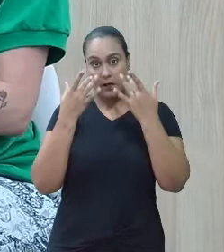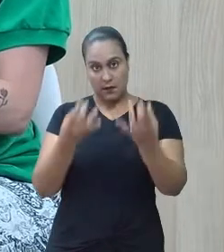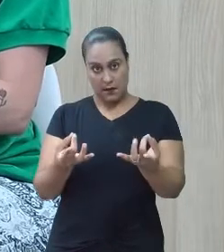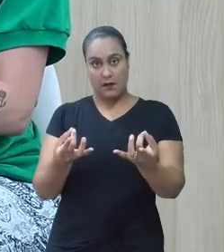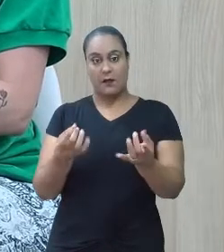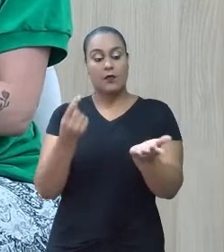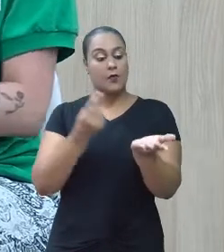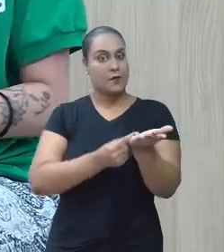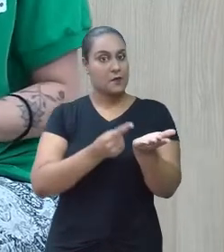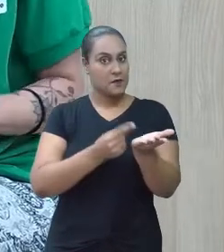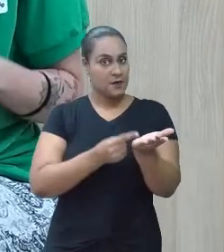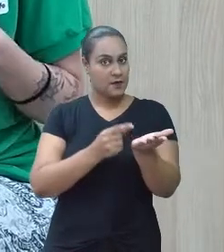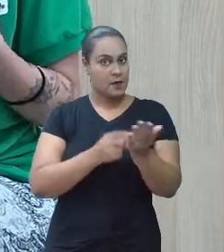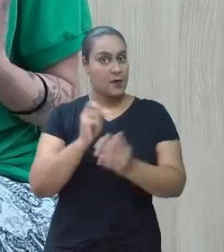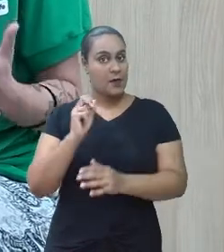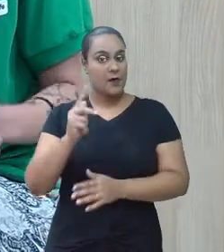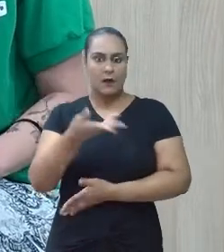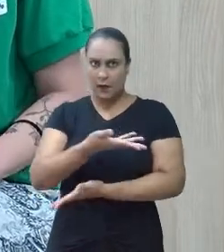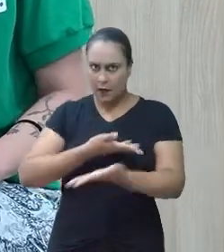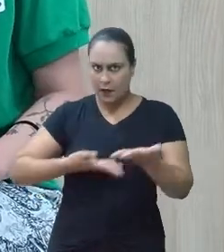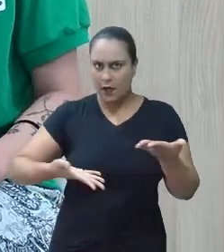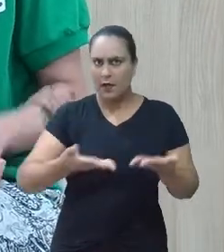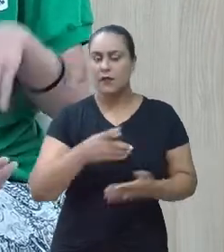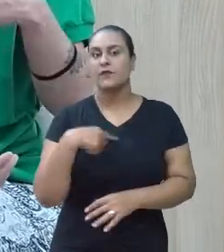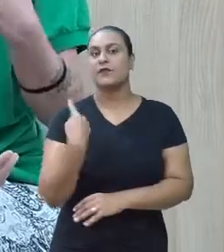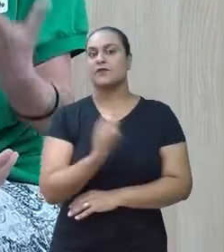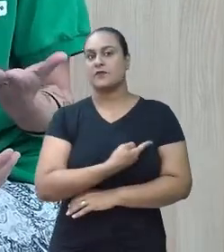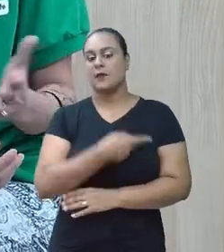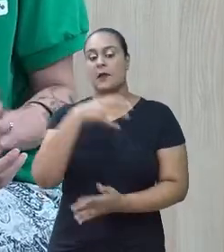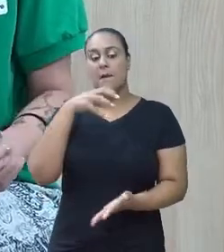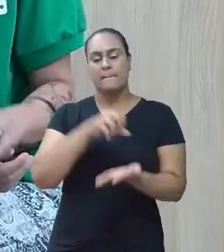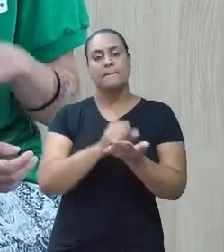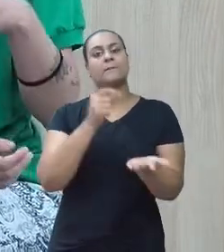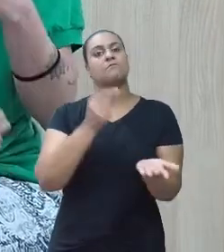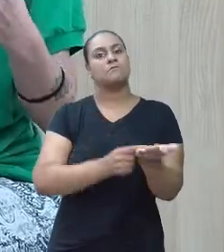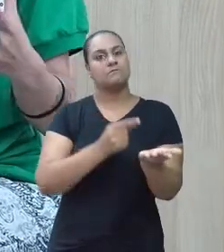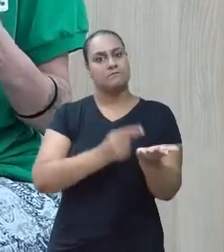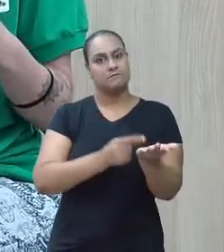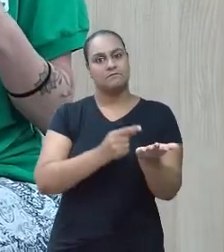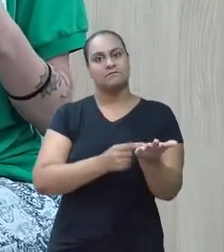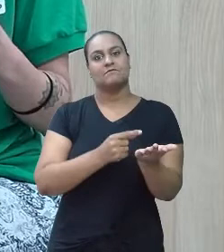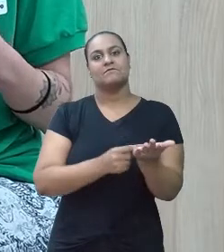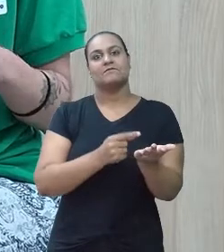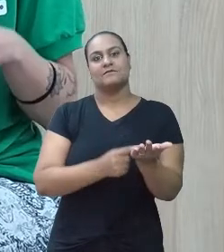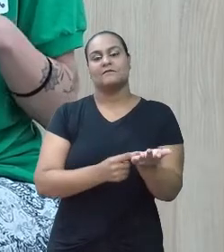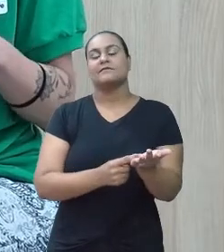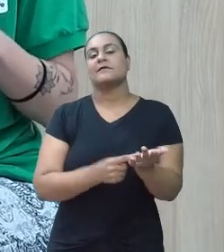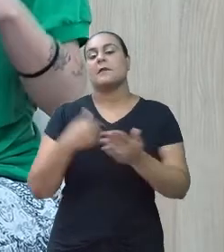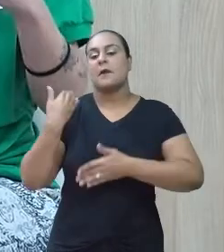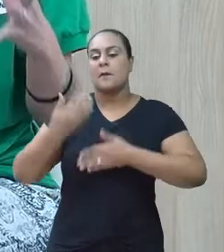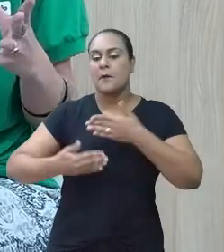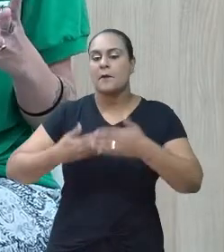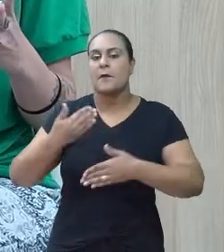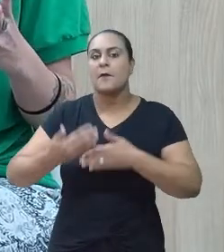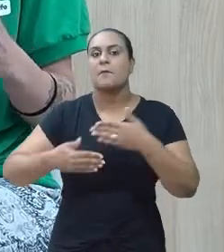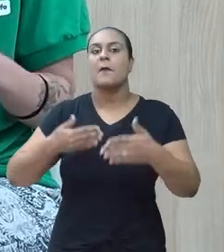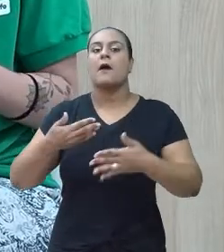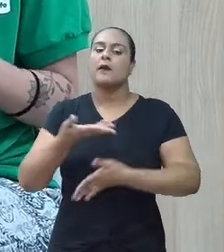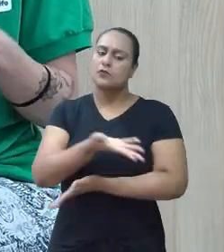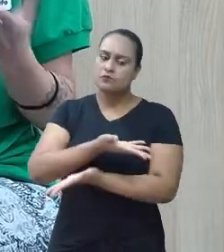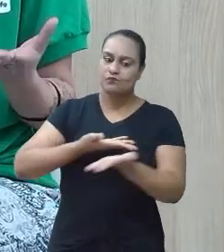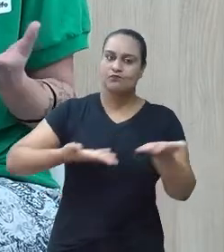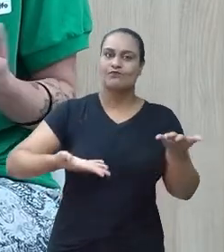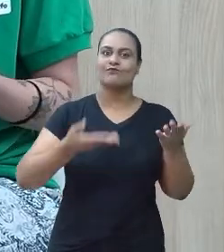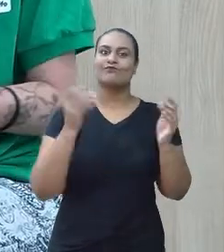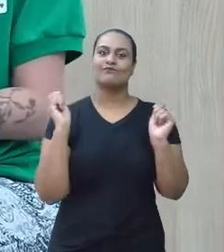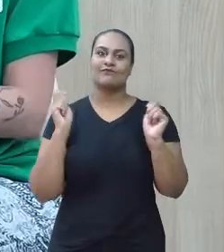ao aplicativo. Interage aí com a gente, certo? Baixe o aplicativo para que cada vez mais a gente diminua essa distância e